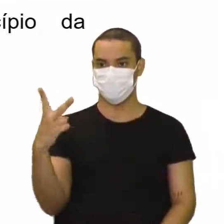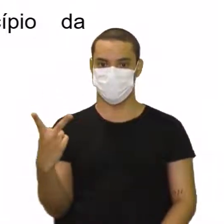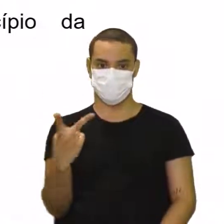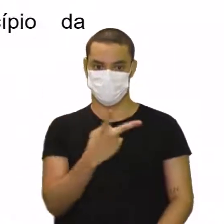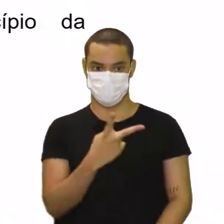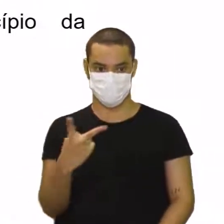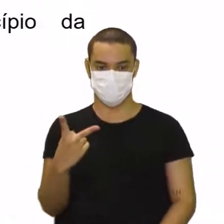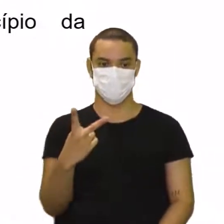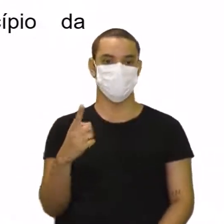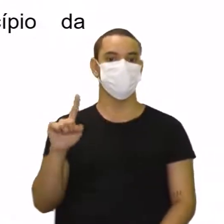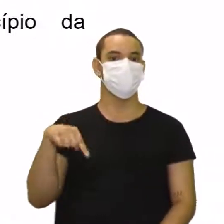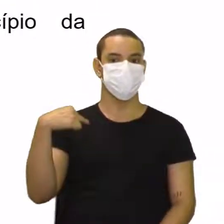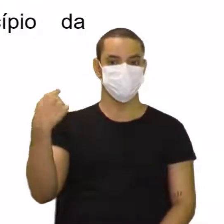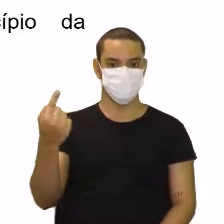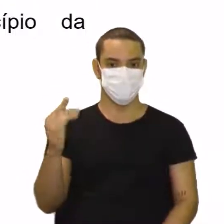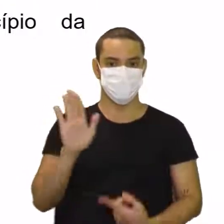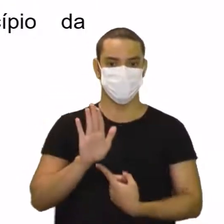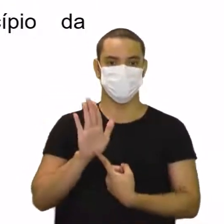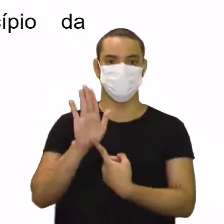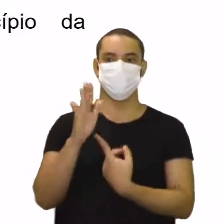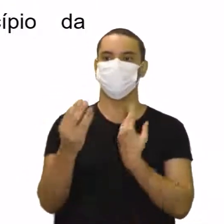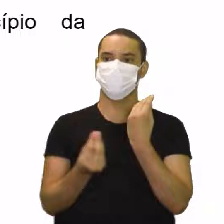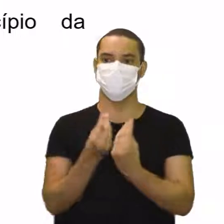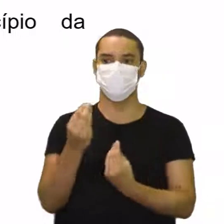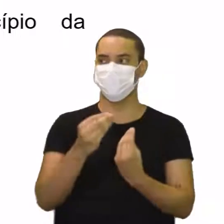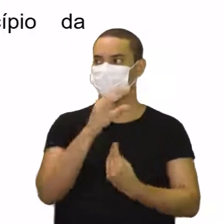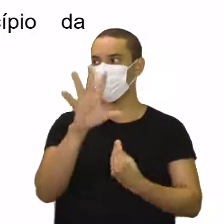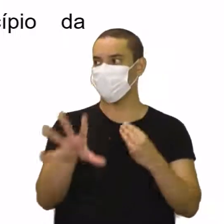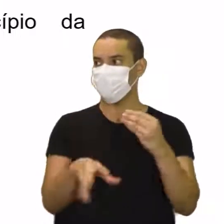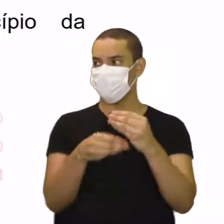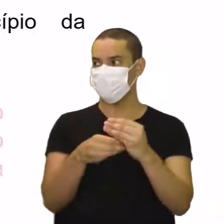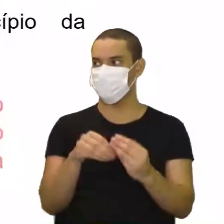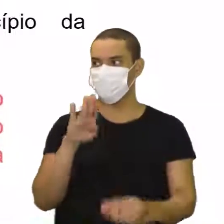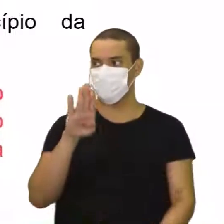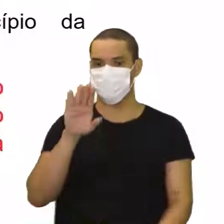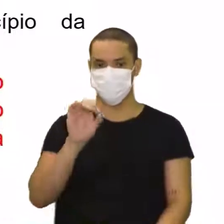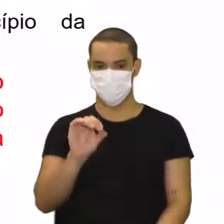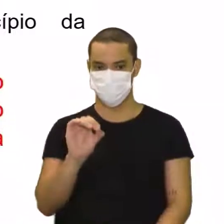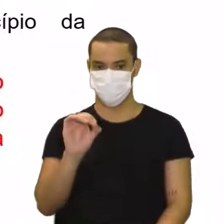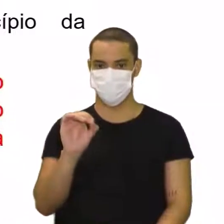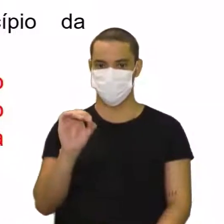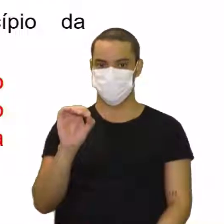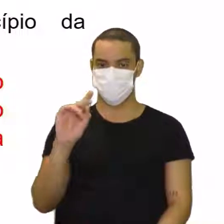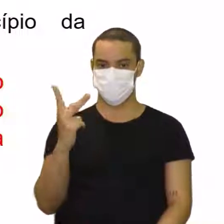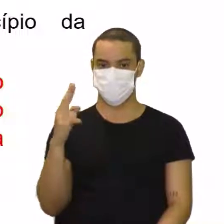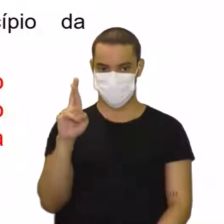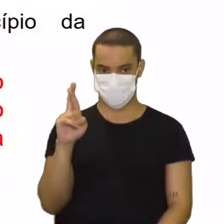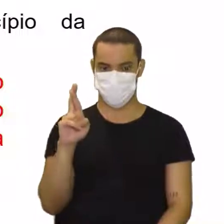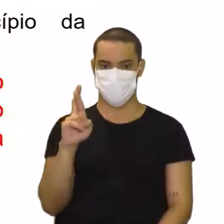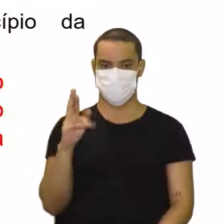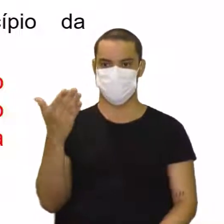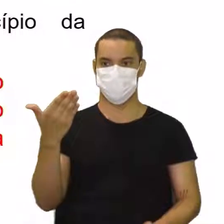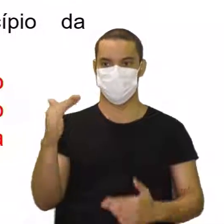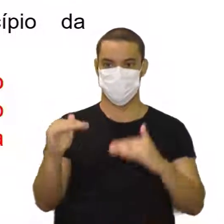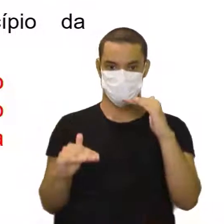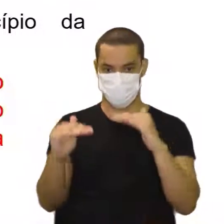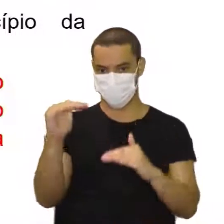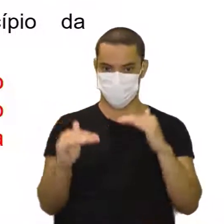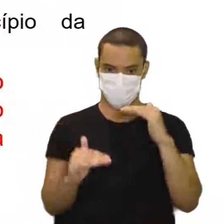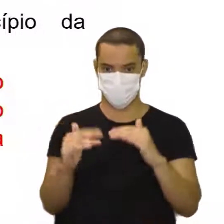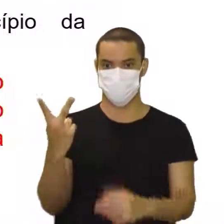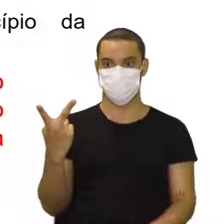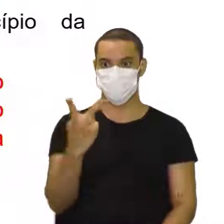enunciado a seguir exprime o princípio da complementariedade de Bohr. No nível quântico, ambos